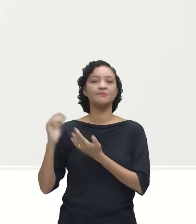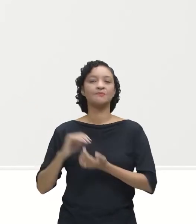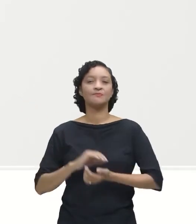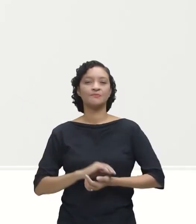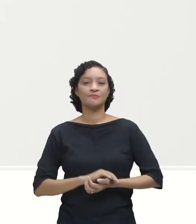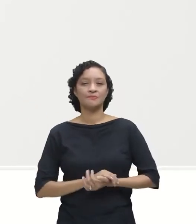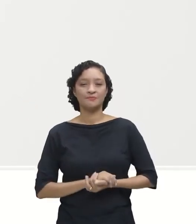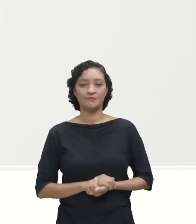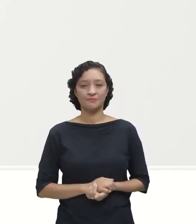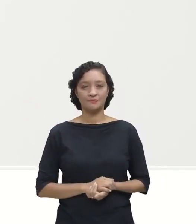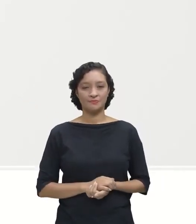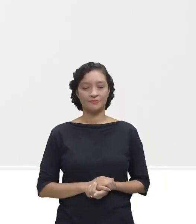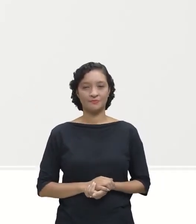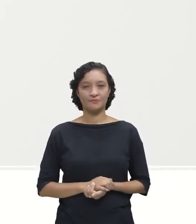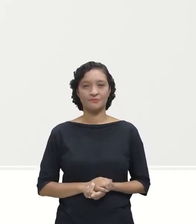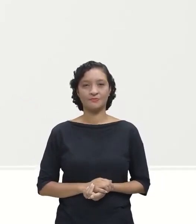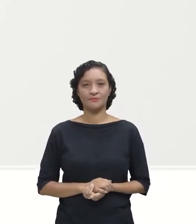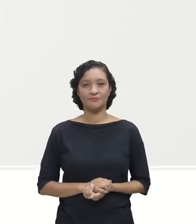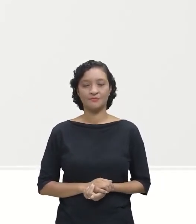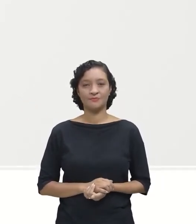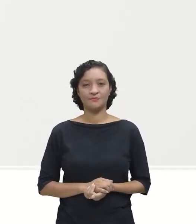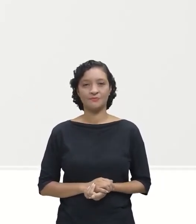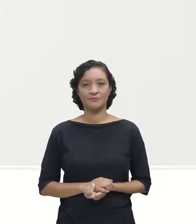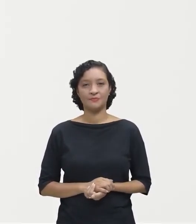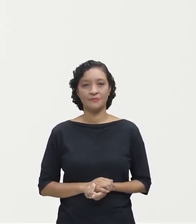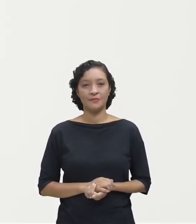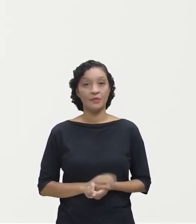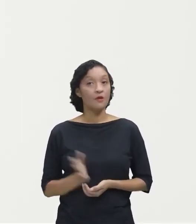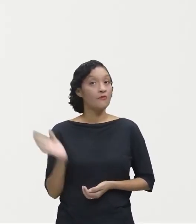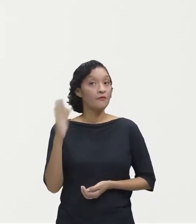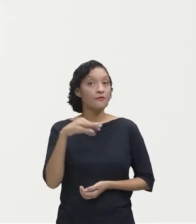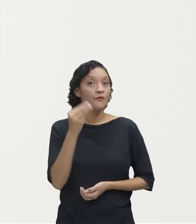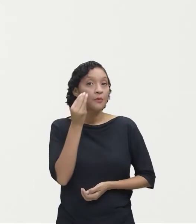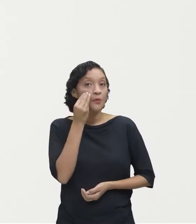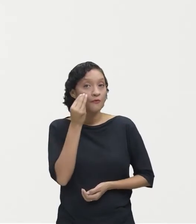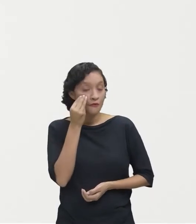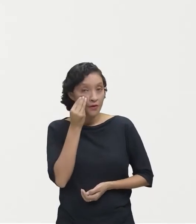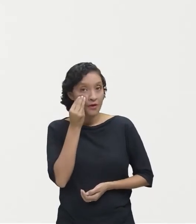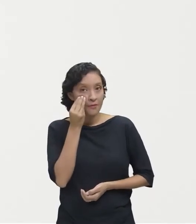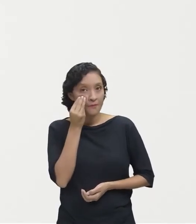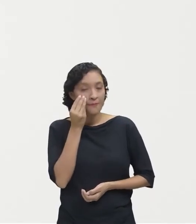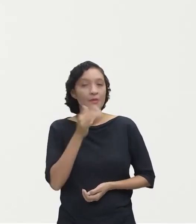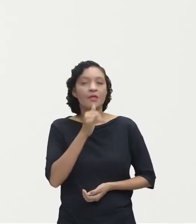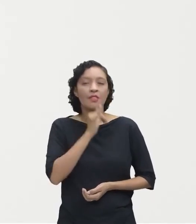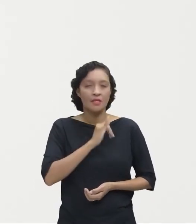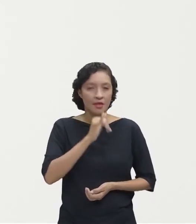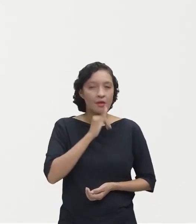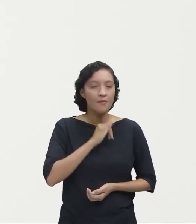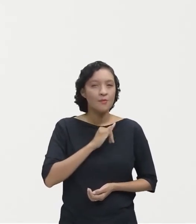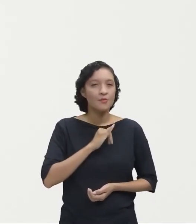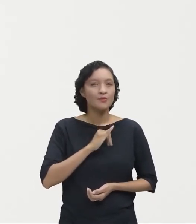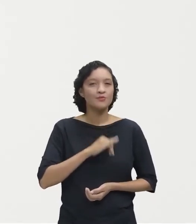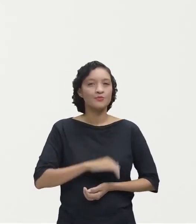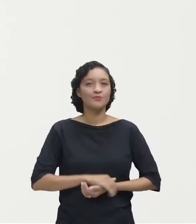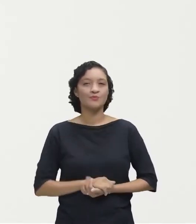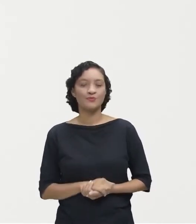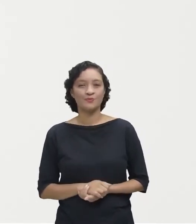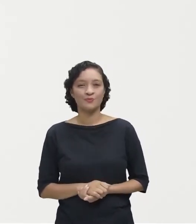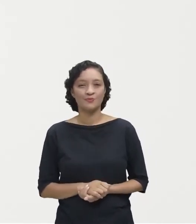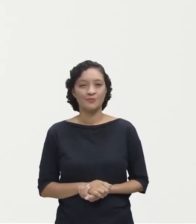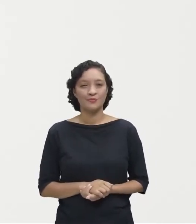e o parafuso. Vamos ver mais imagens que nos lembram o